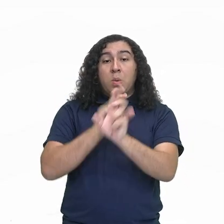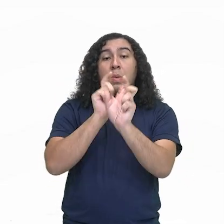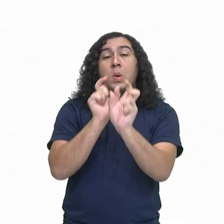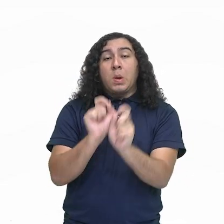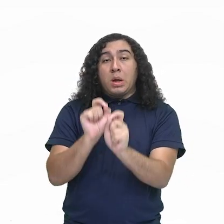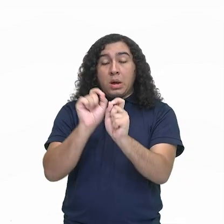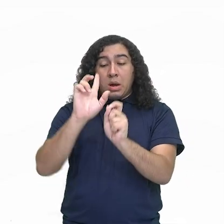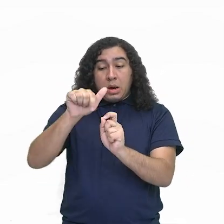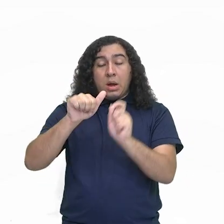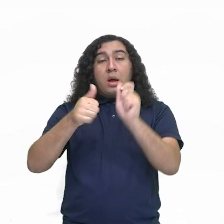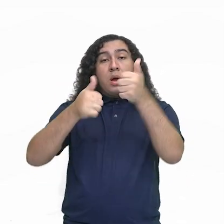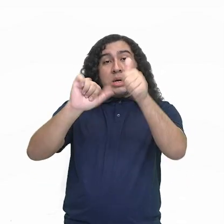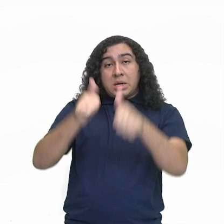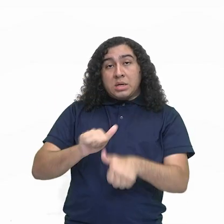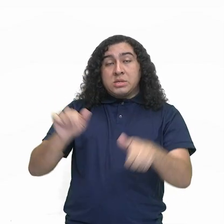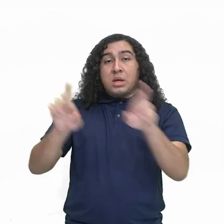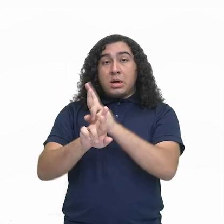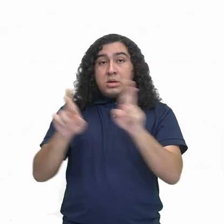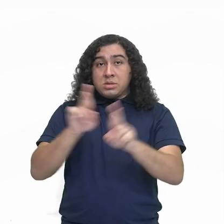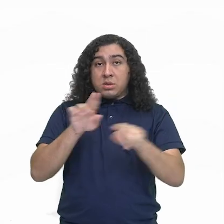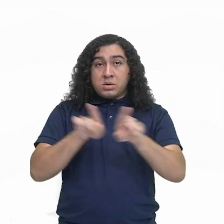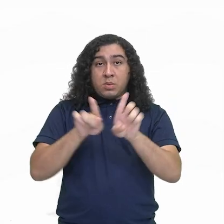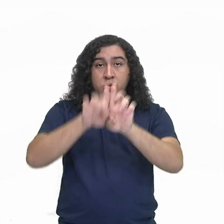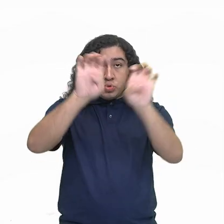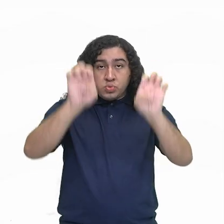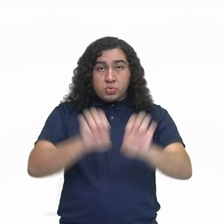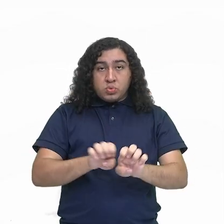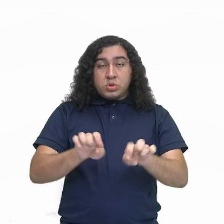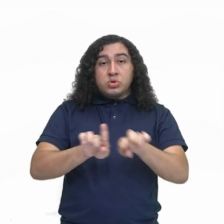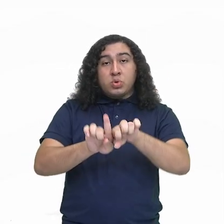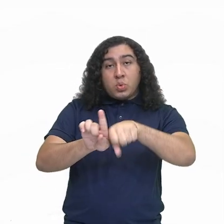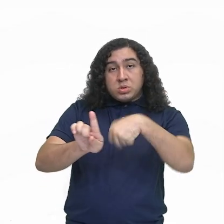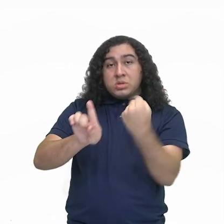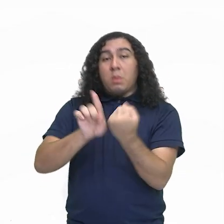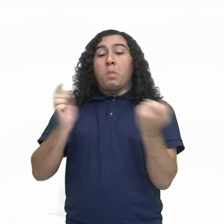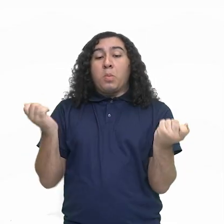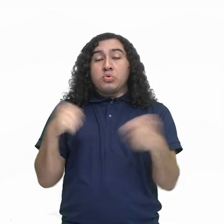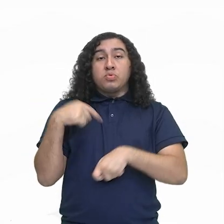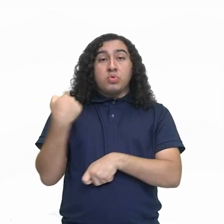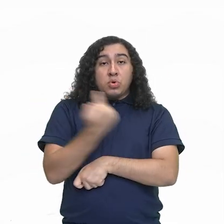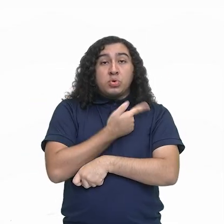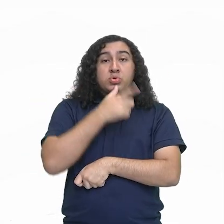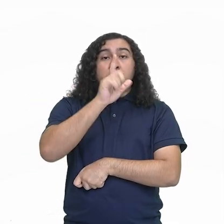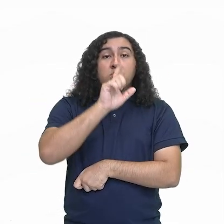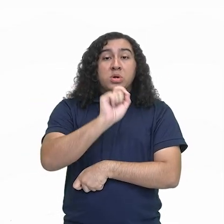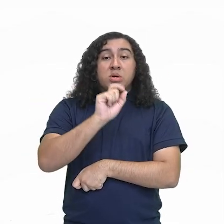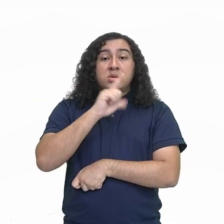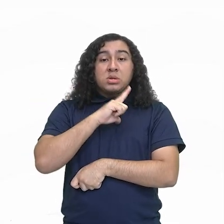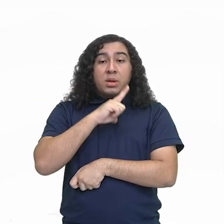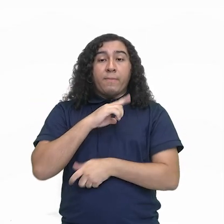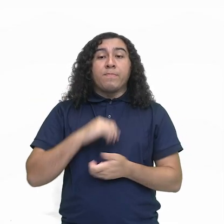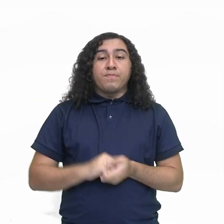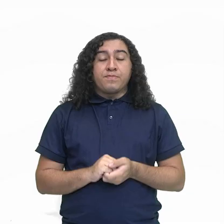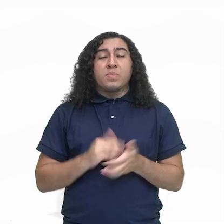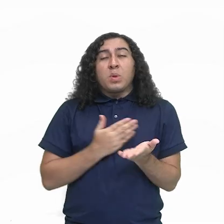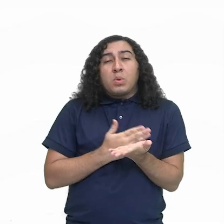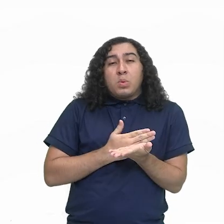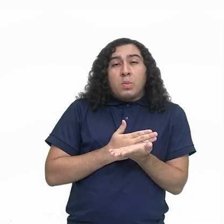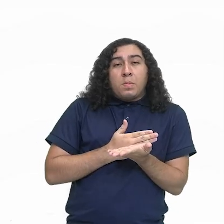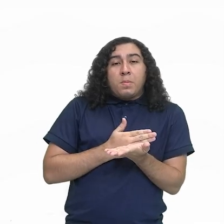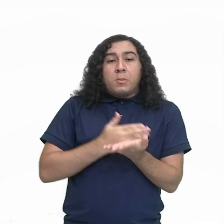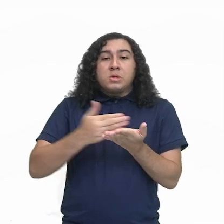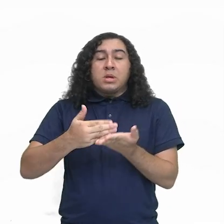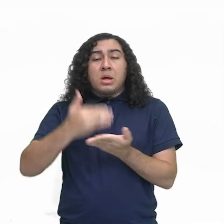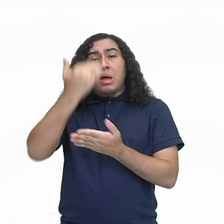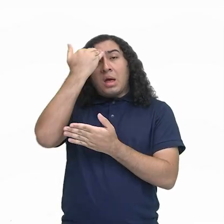com a análise das relações e estruturas sociais, que vai nos permitir a desnaturalizar as nossas